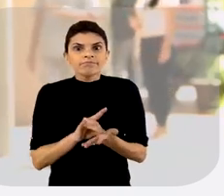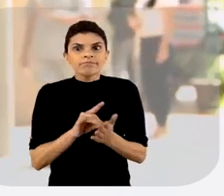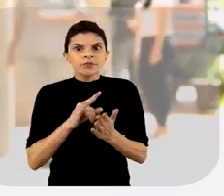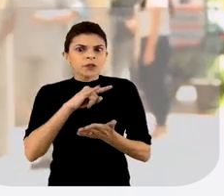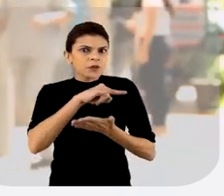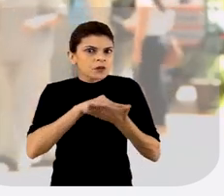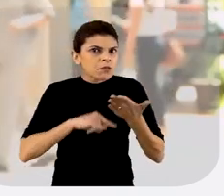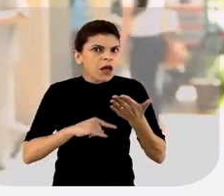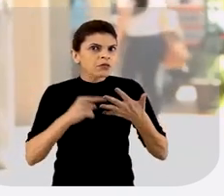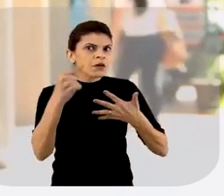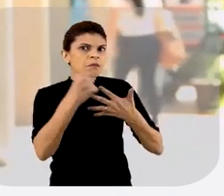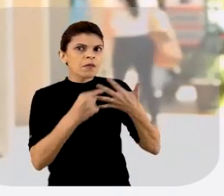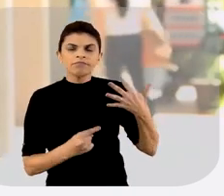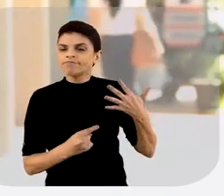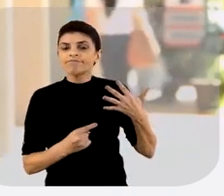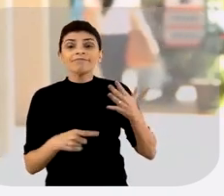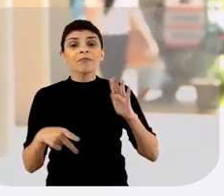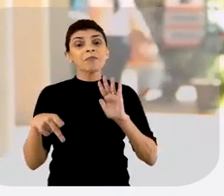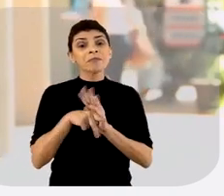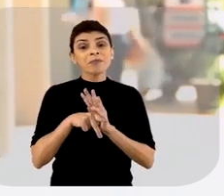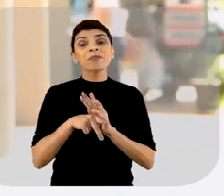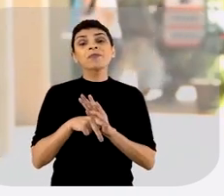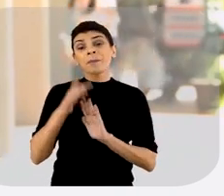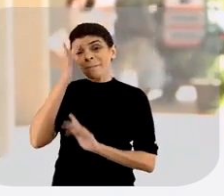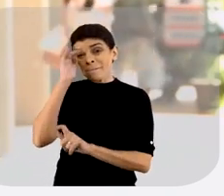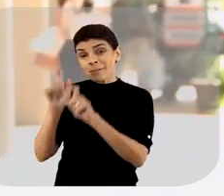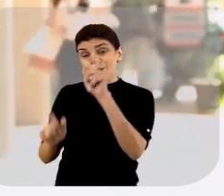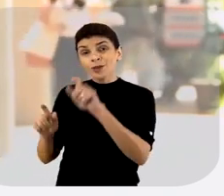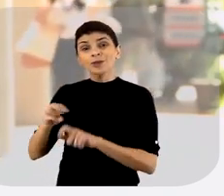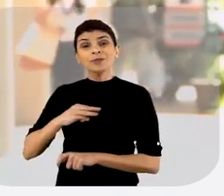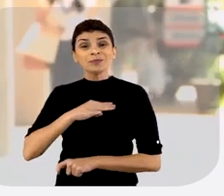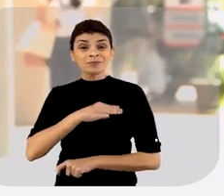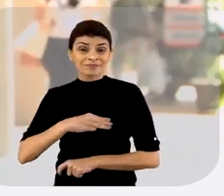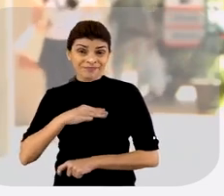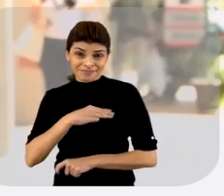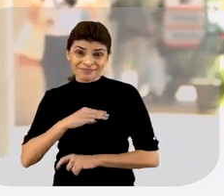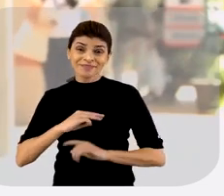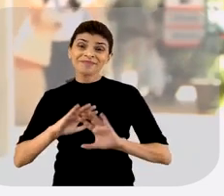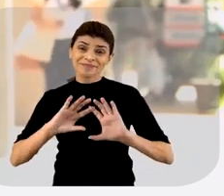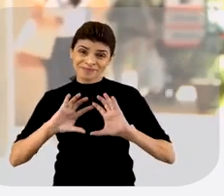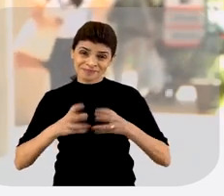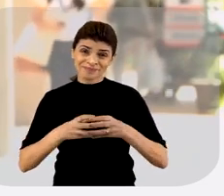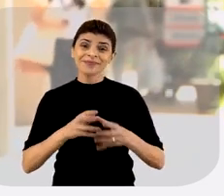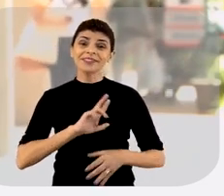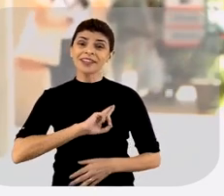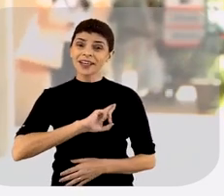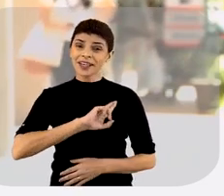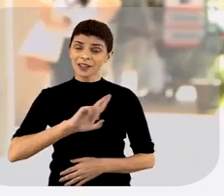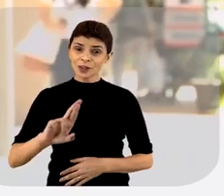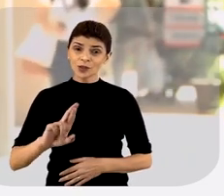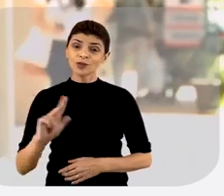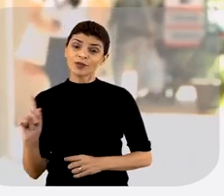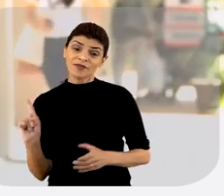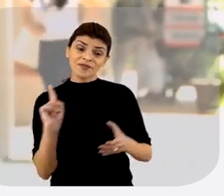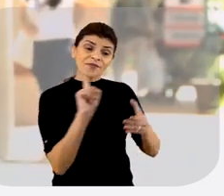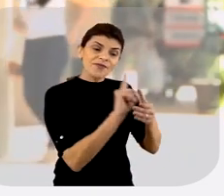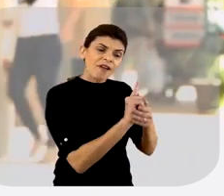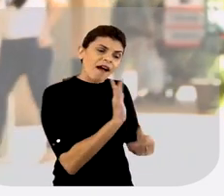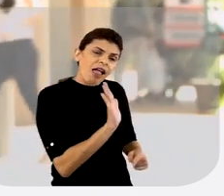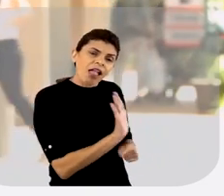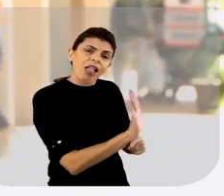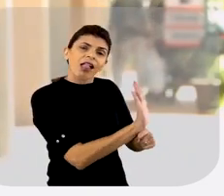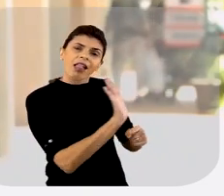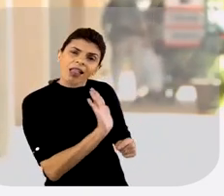normalmente feitas por missionários, por missões religiosas, que na realidade acabavam fazendo alguma